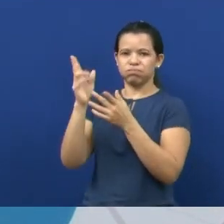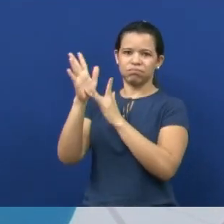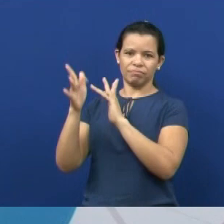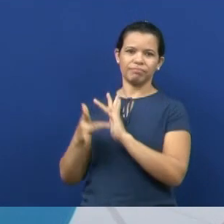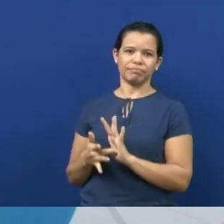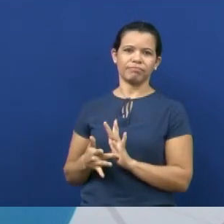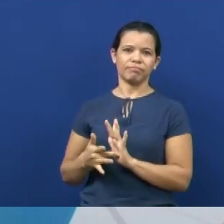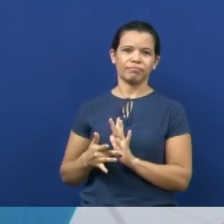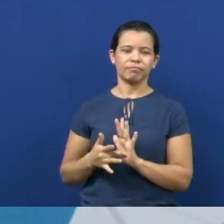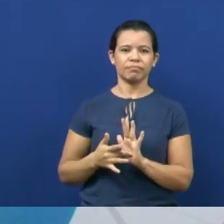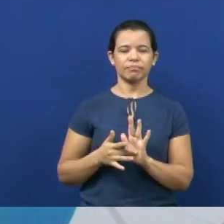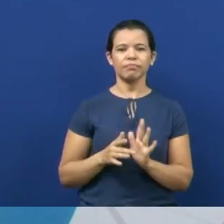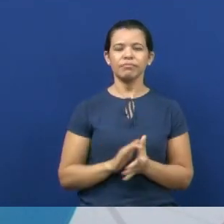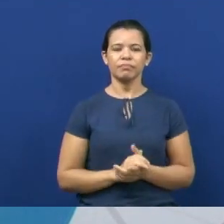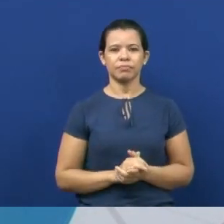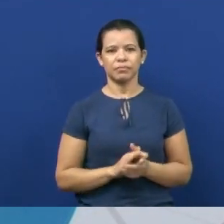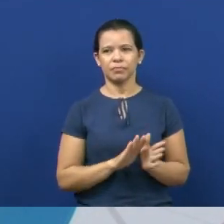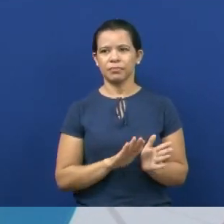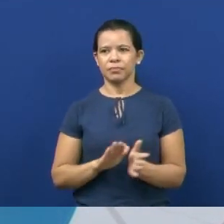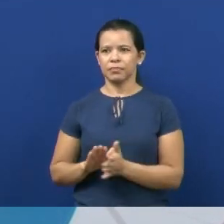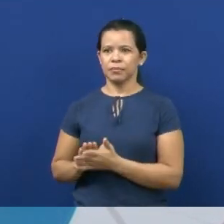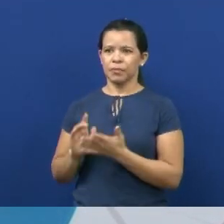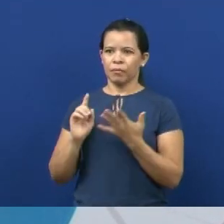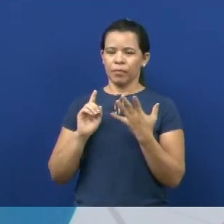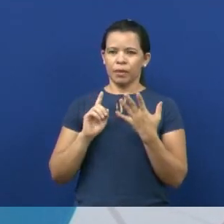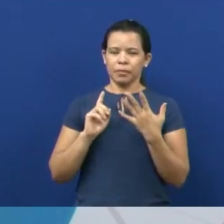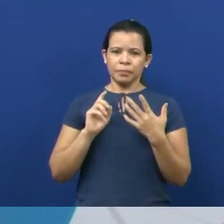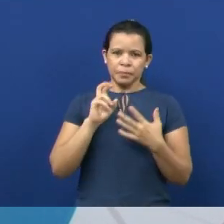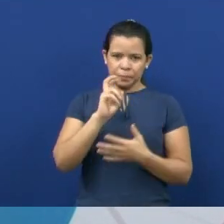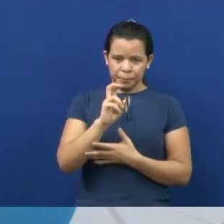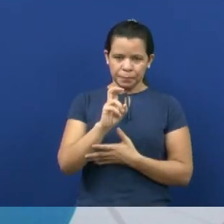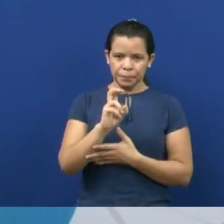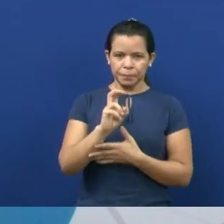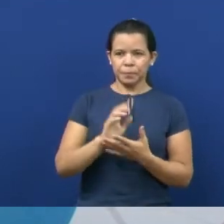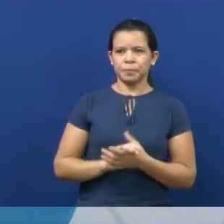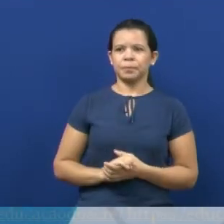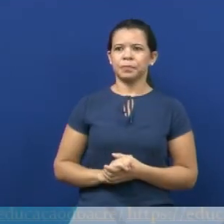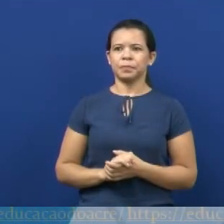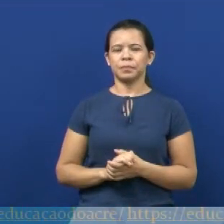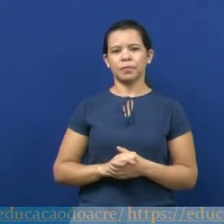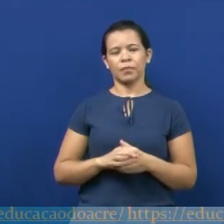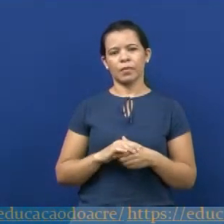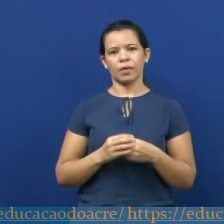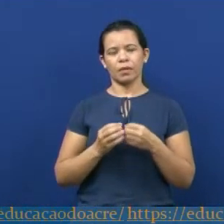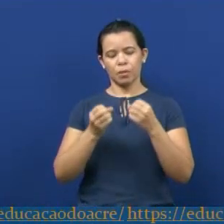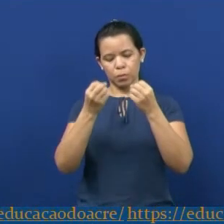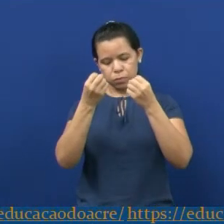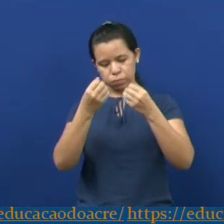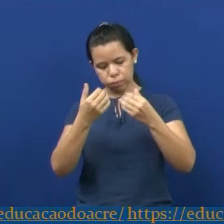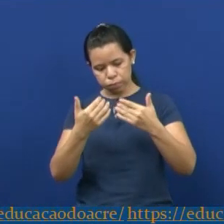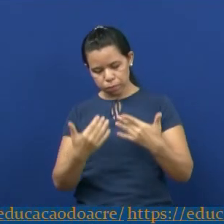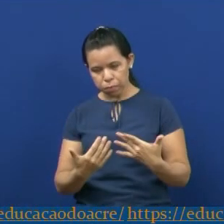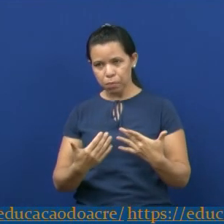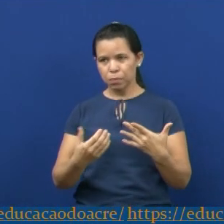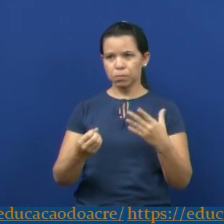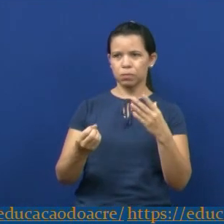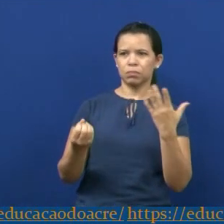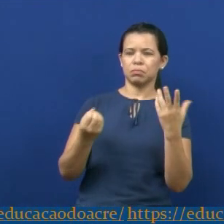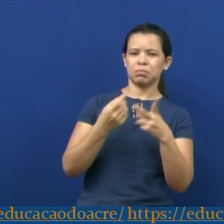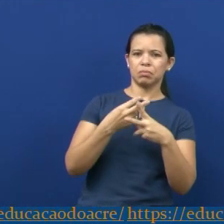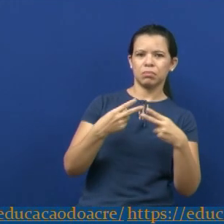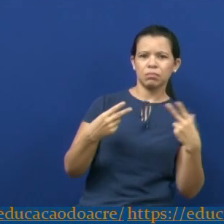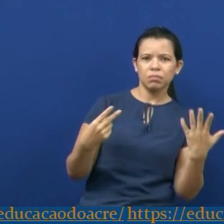tá? O 5, descrição de fenômenos religiosos e sobrenaturais. Então a religião, ela produz